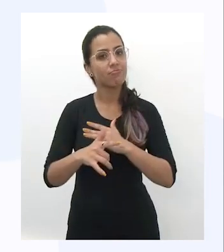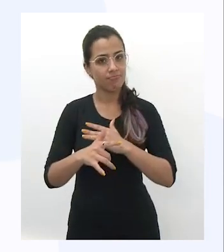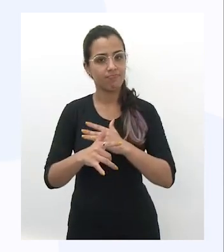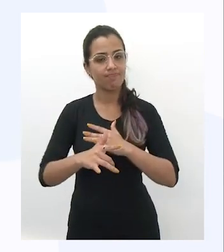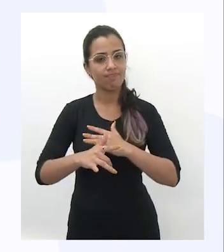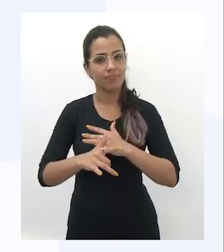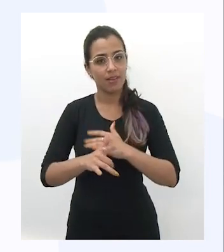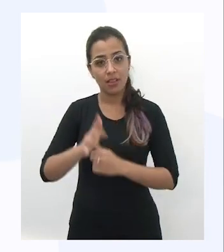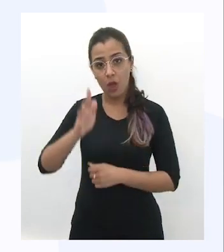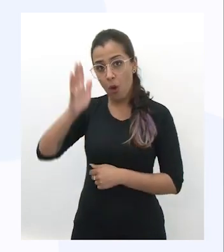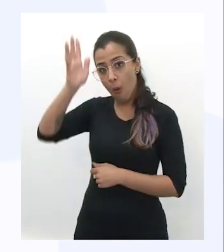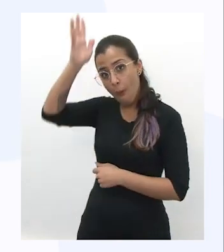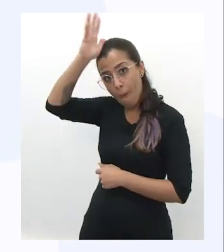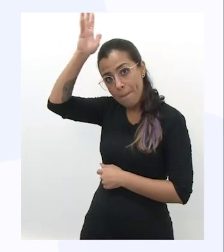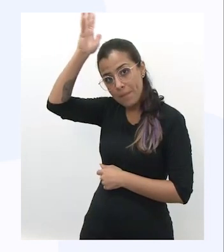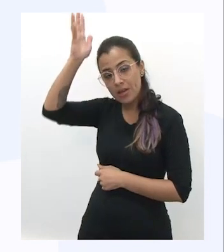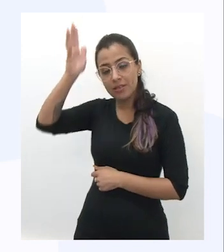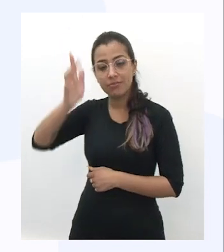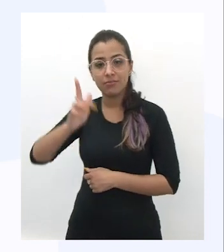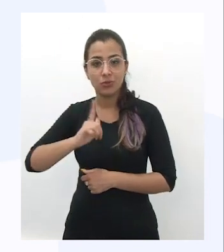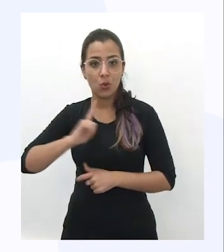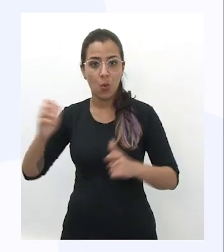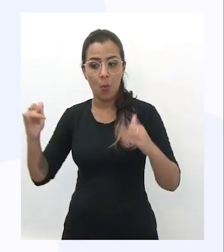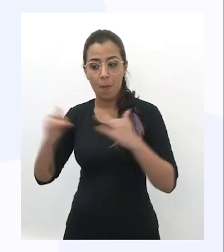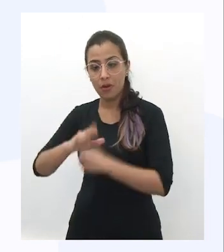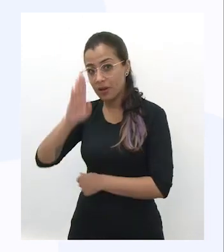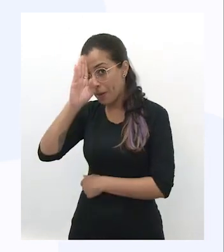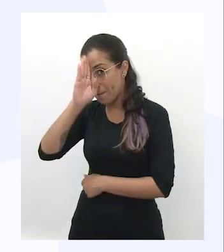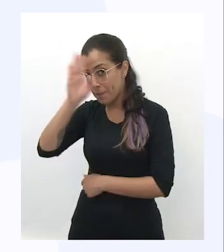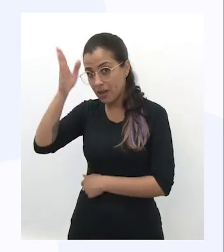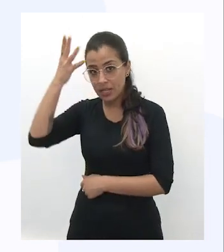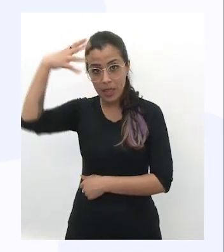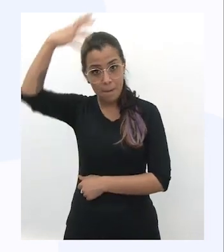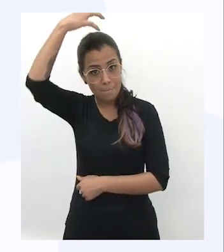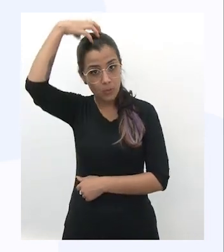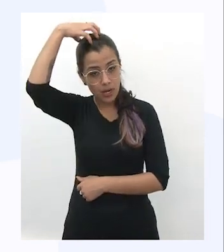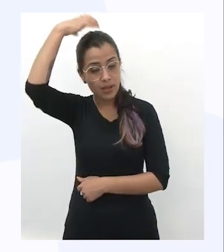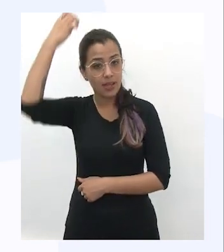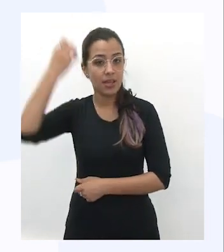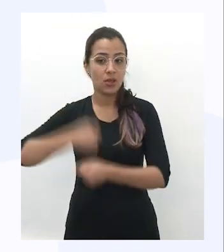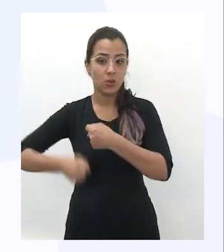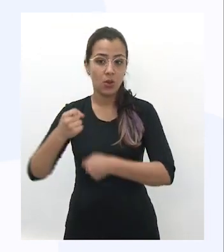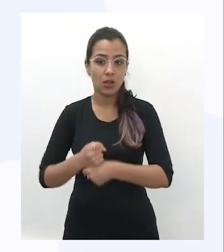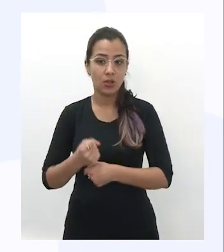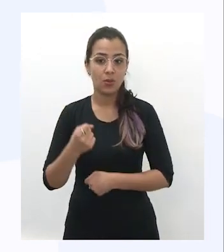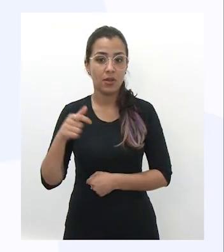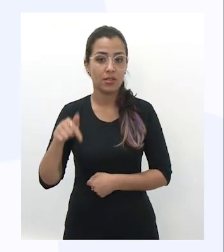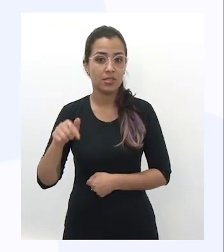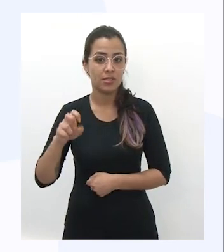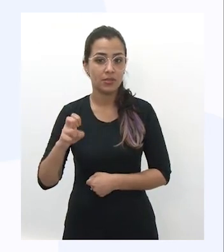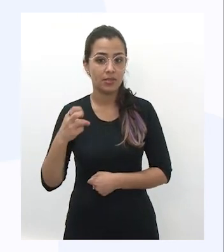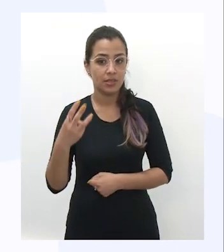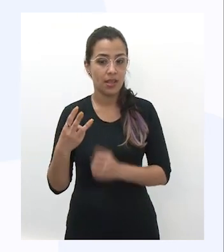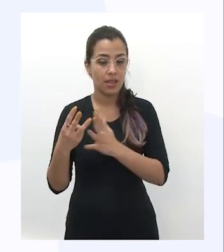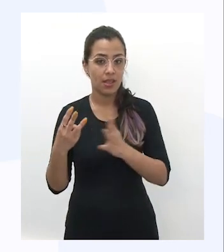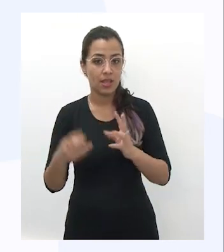a Roma o status de centro urbano com a monarquia em 753 a 509 a.C. Por